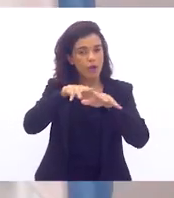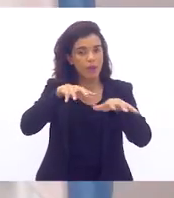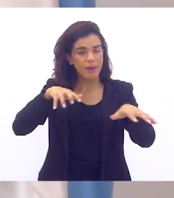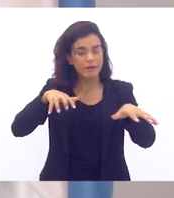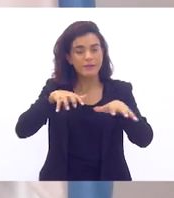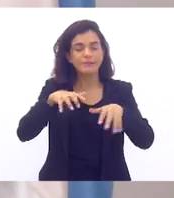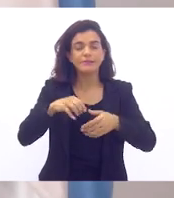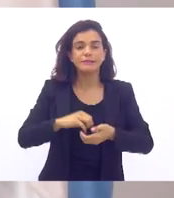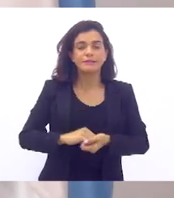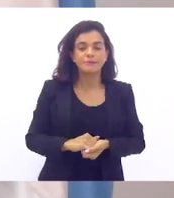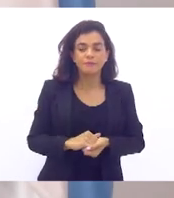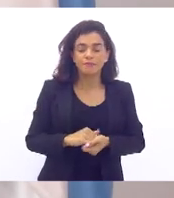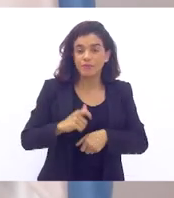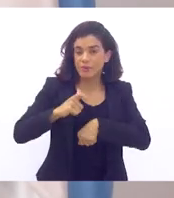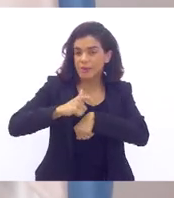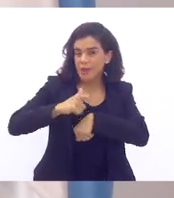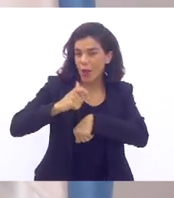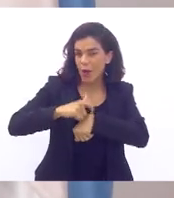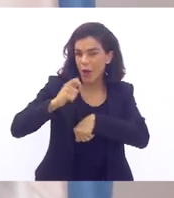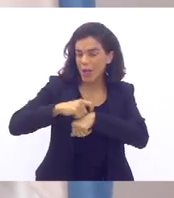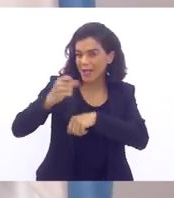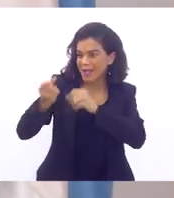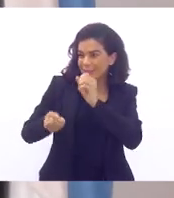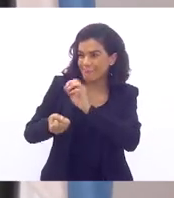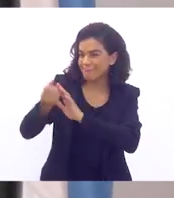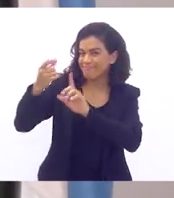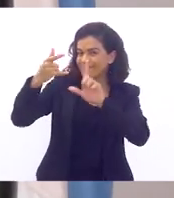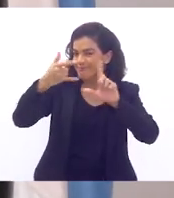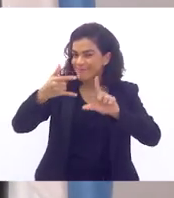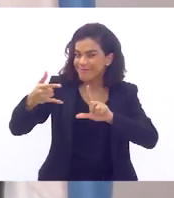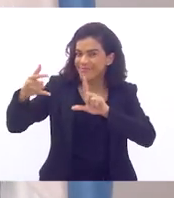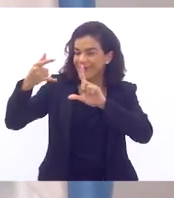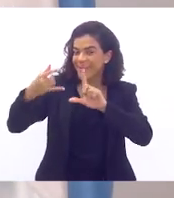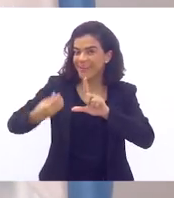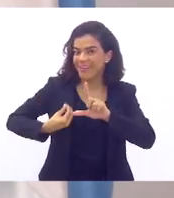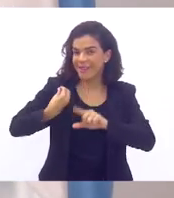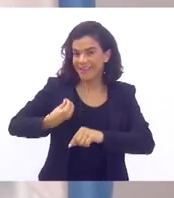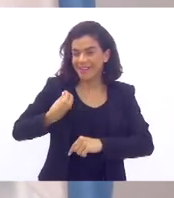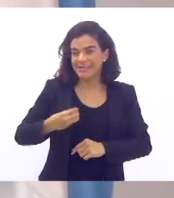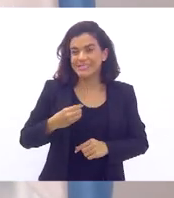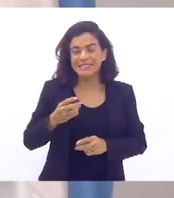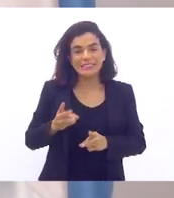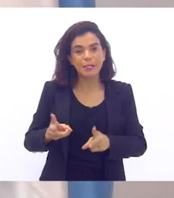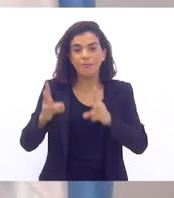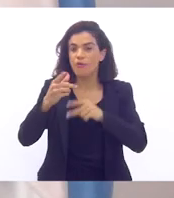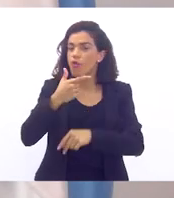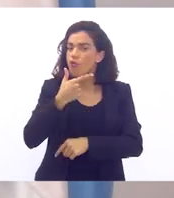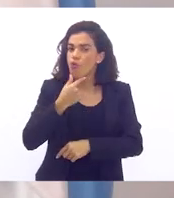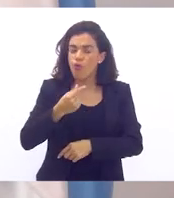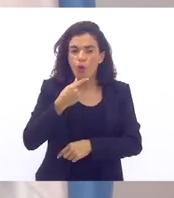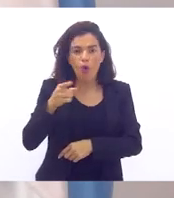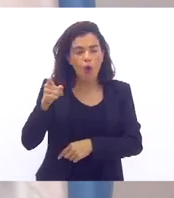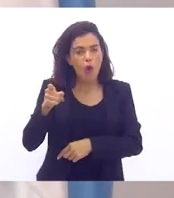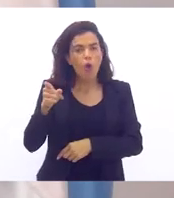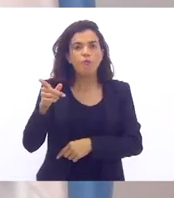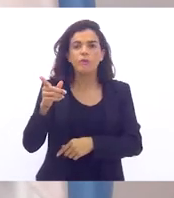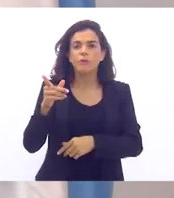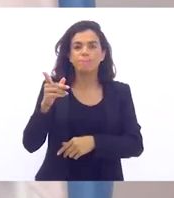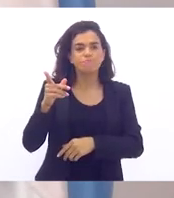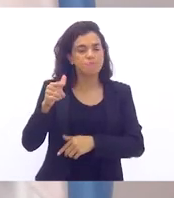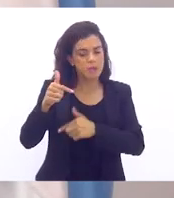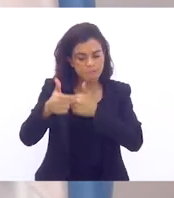aparecer a gente bota ele para falar rapidamente Mas quem eu Saúdo aqui sempre foi um cara também que no mandato dele muito